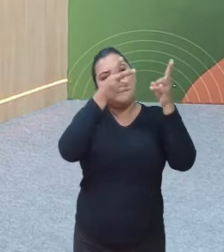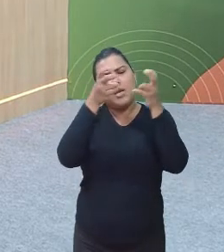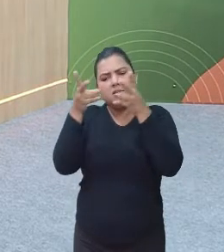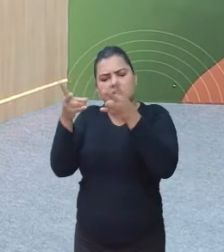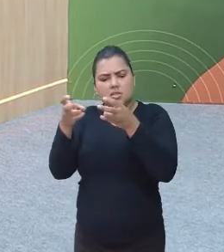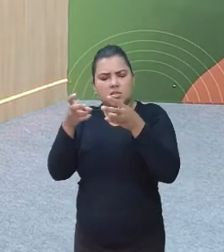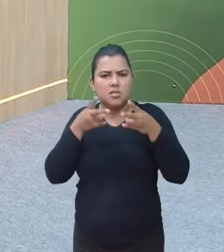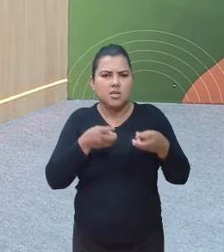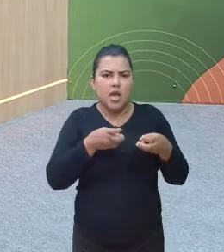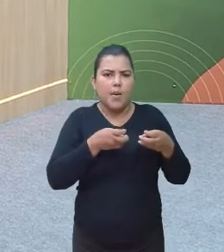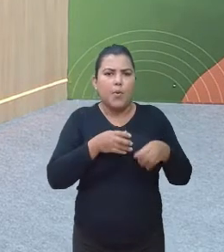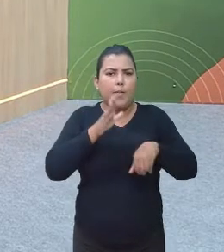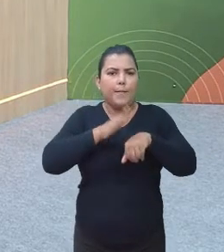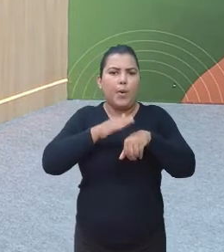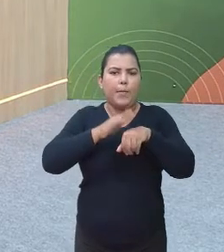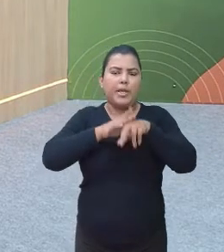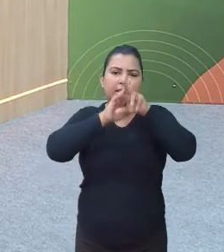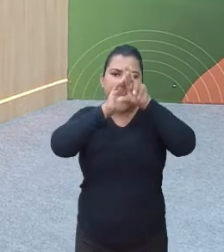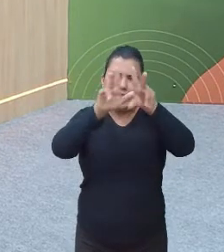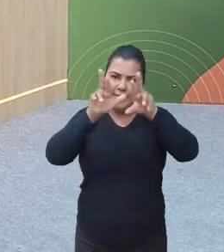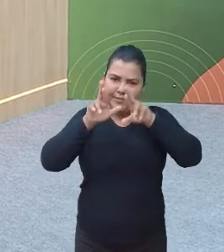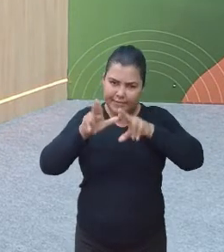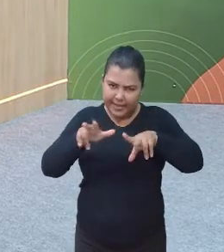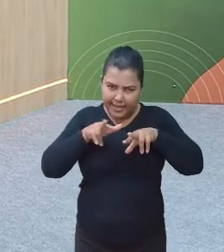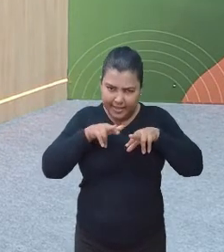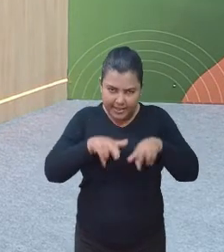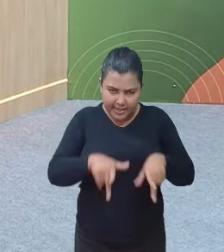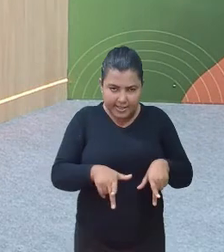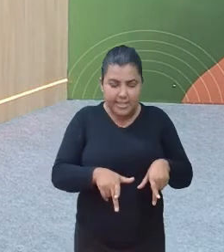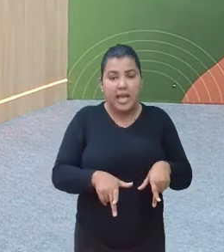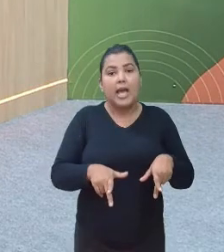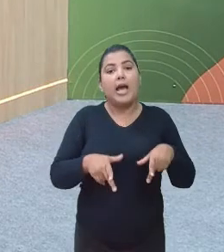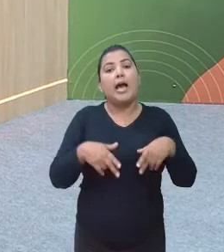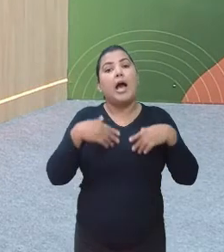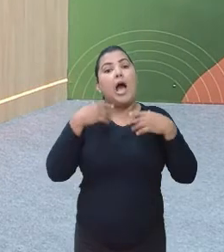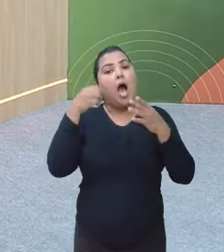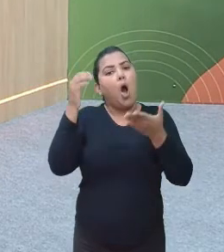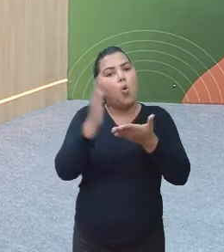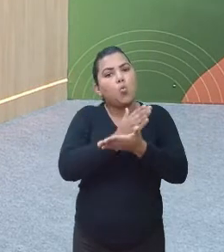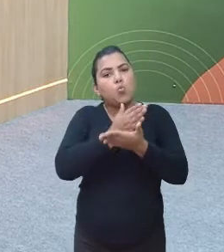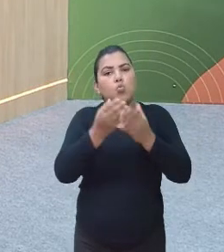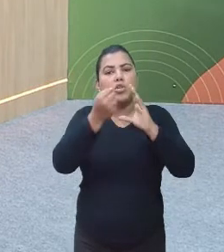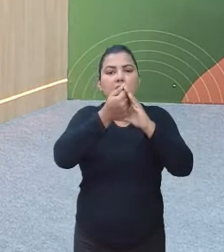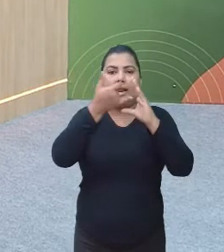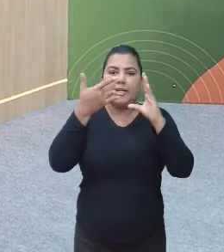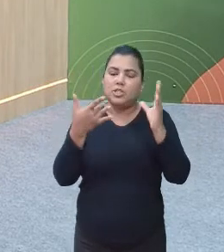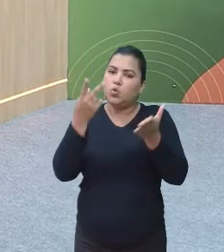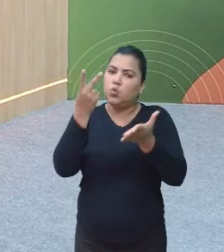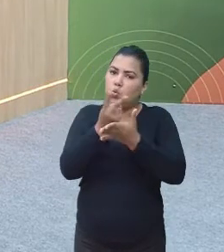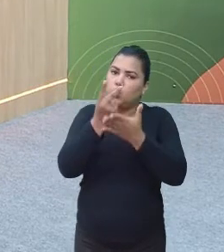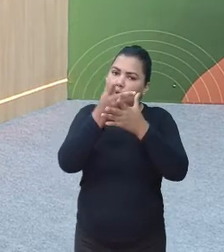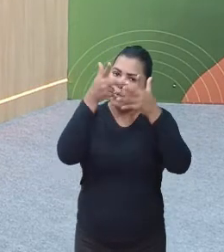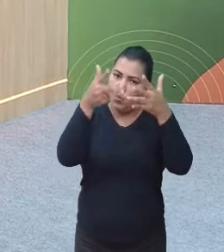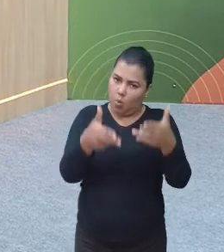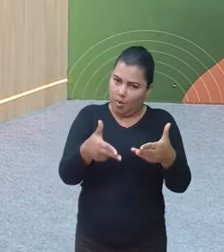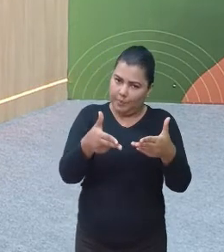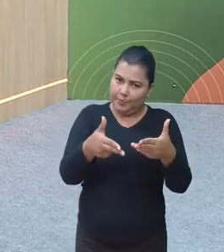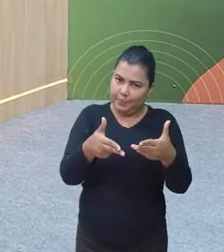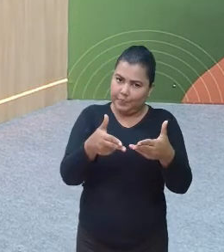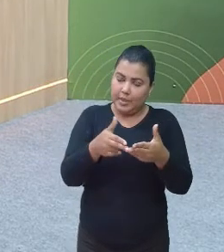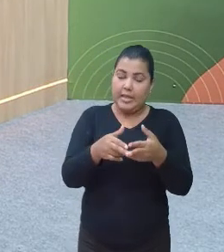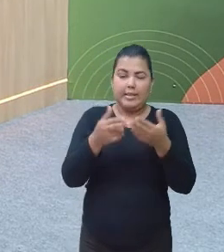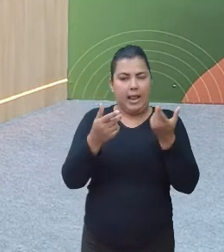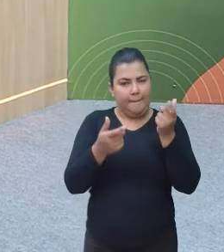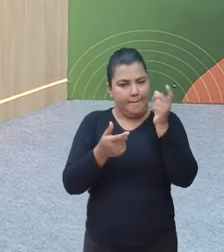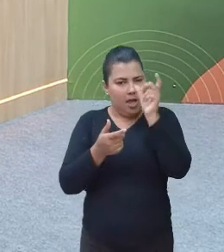situações, apesar de serem em situações, em cenas diferentes, algumas coisas são preservadas, ou seja, aquela palavrinha